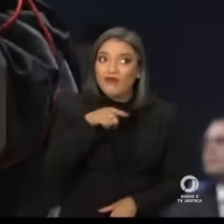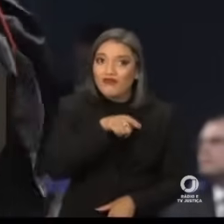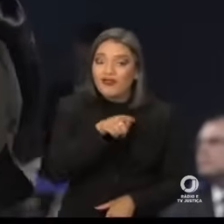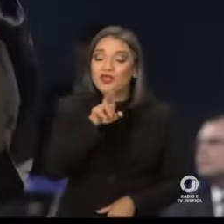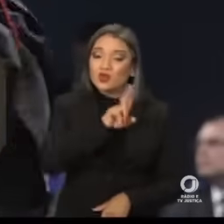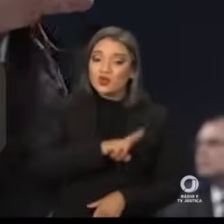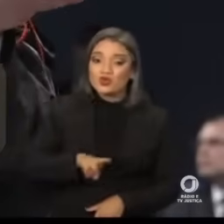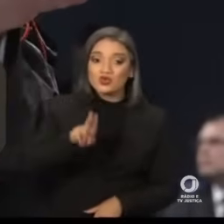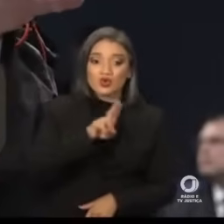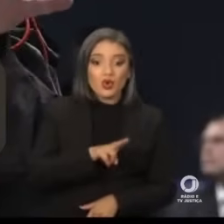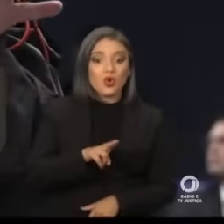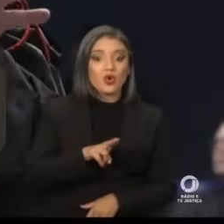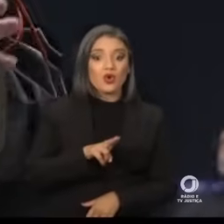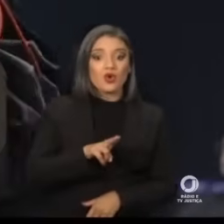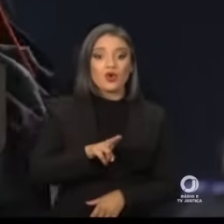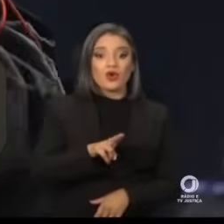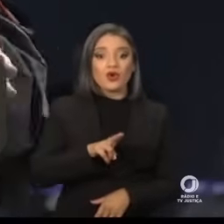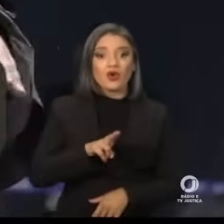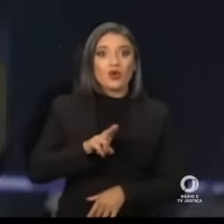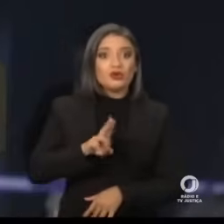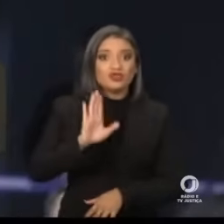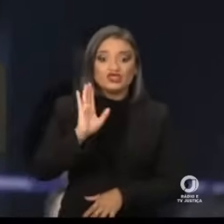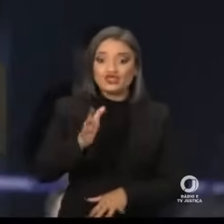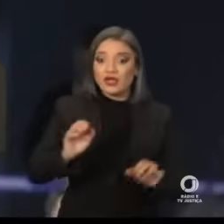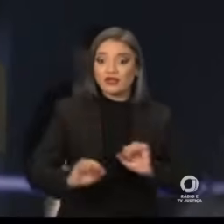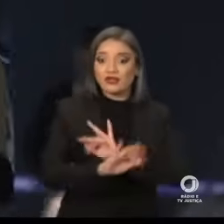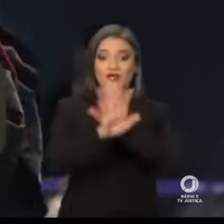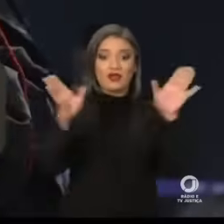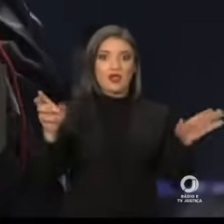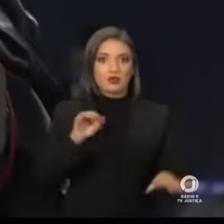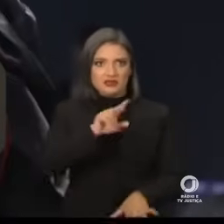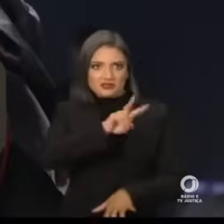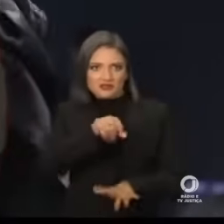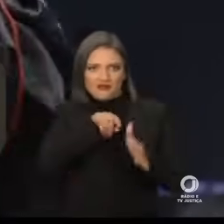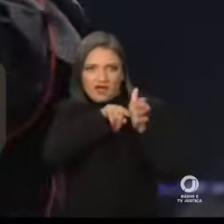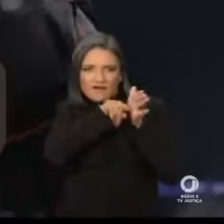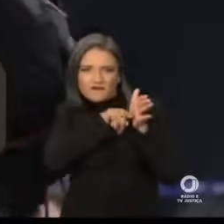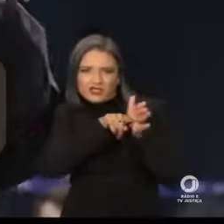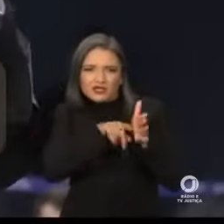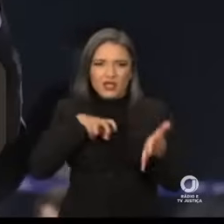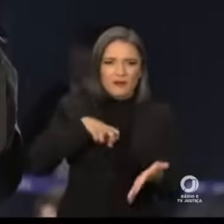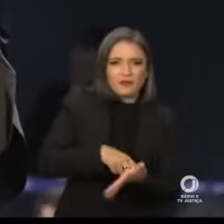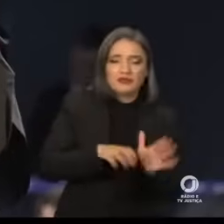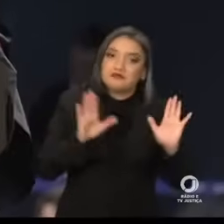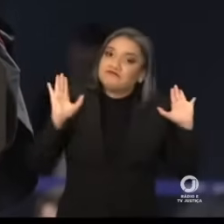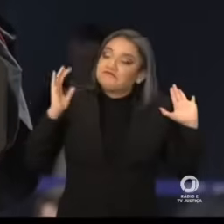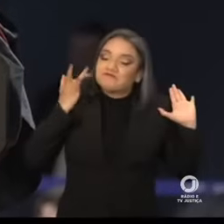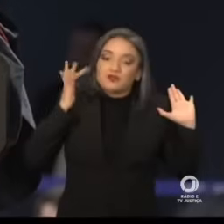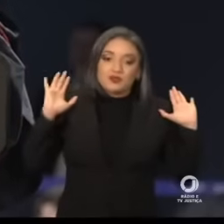é absolutamente indiscutível. Se vão fazer investigação para punir alguém, isso eu não sei.